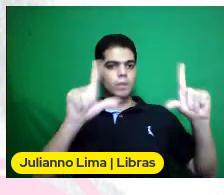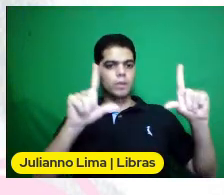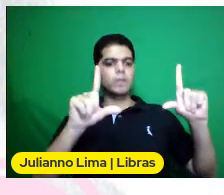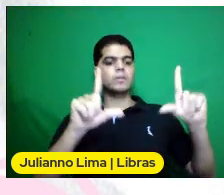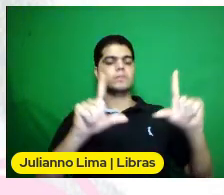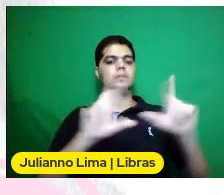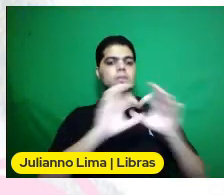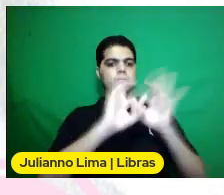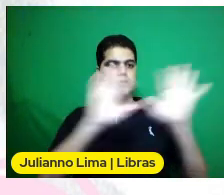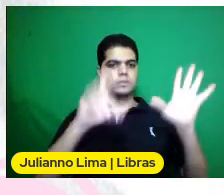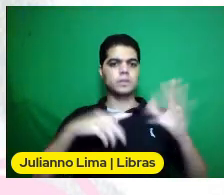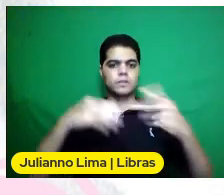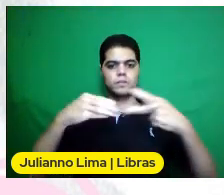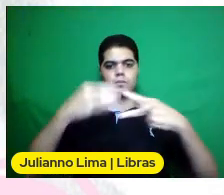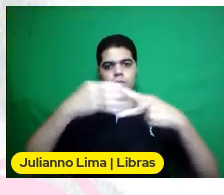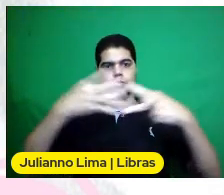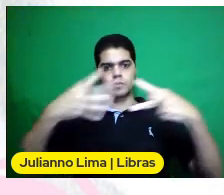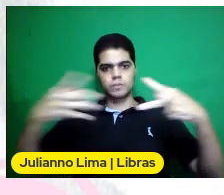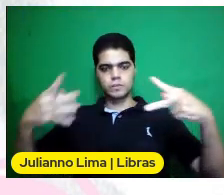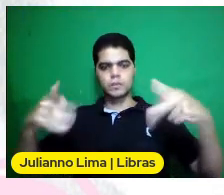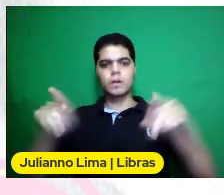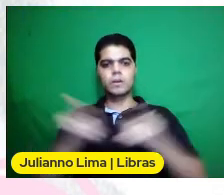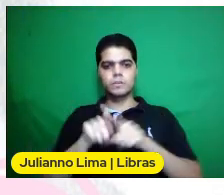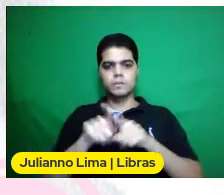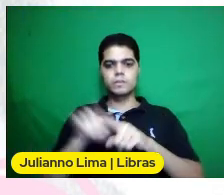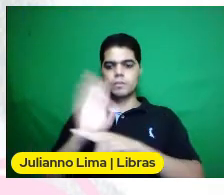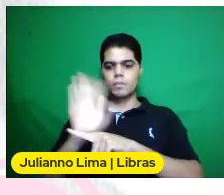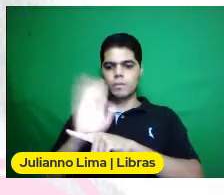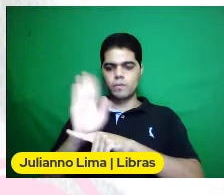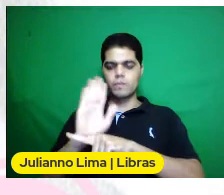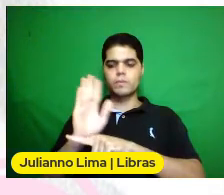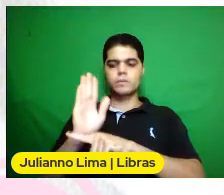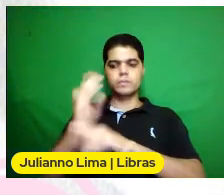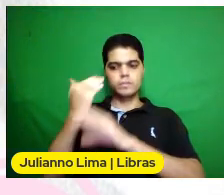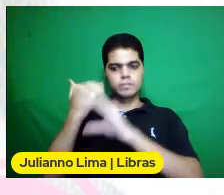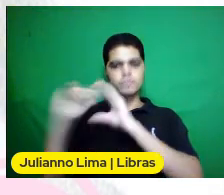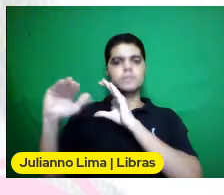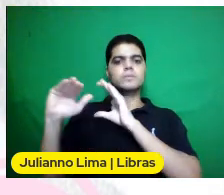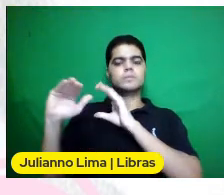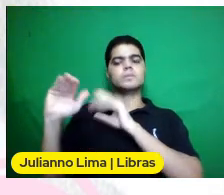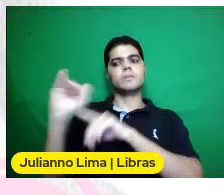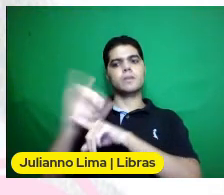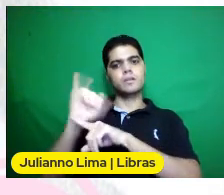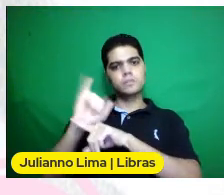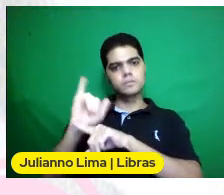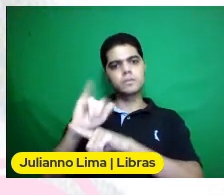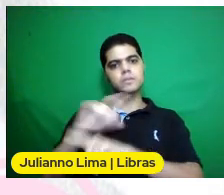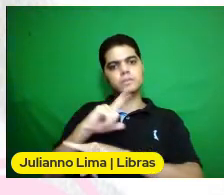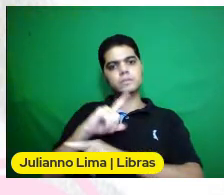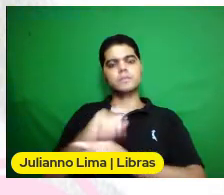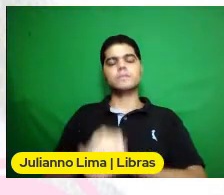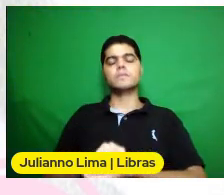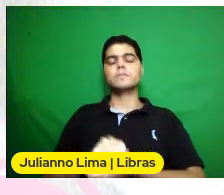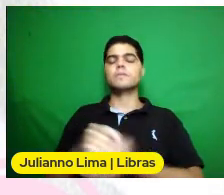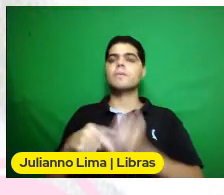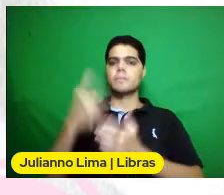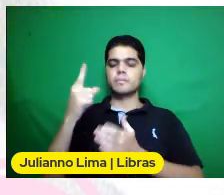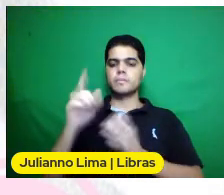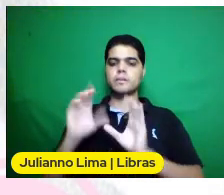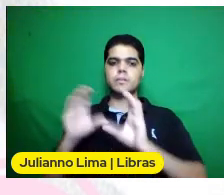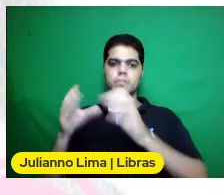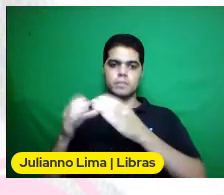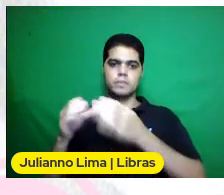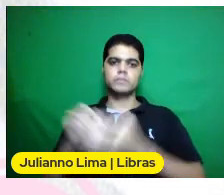no portal do Bicentenário o filme, né, a primeira parte. E a gente ficou pensando mais, a gente queria